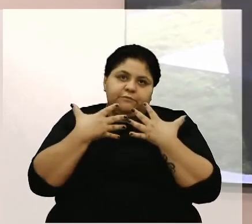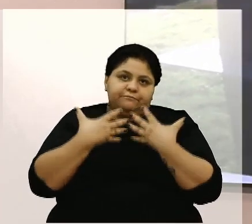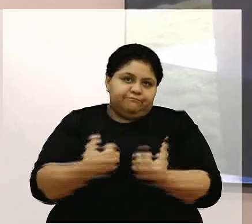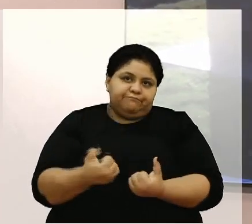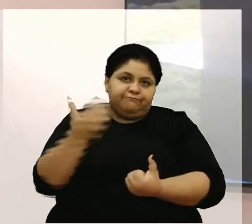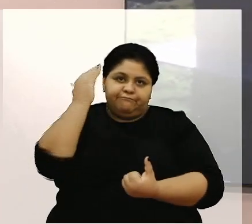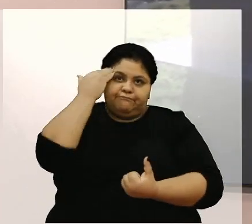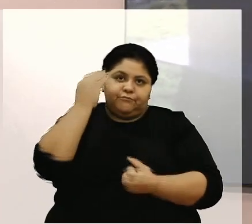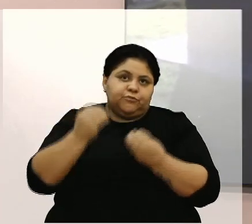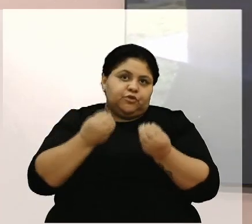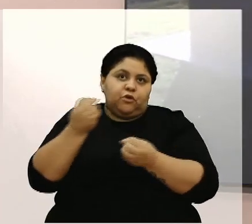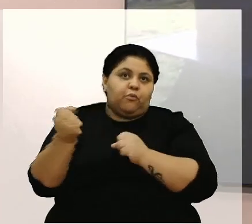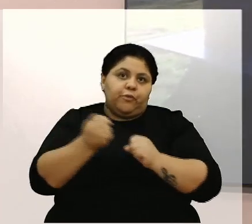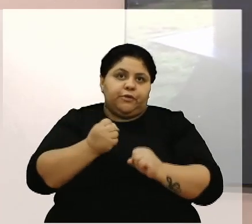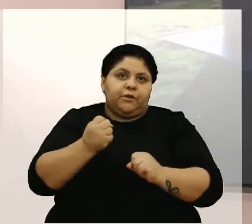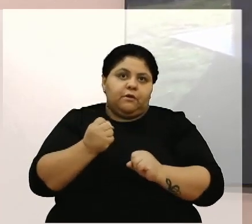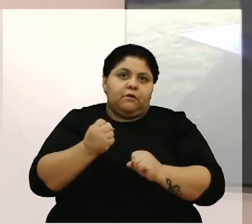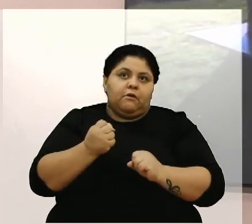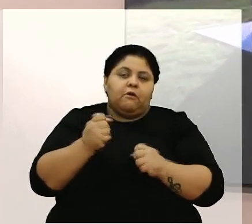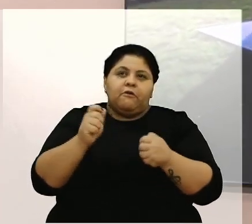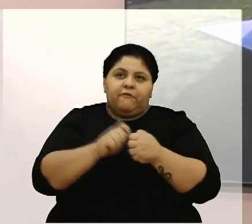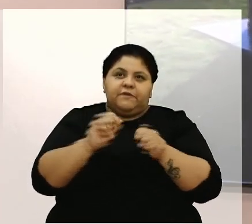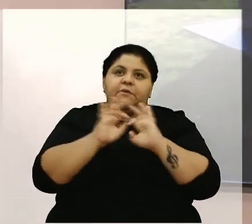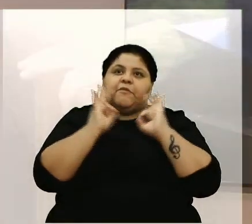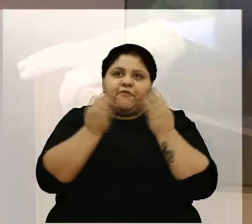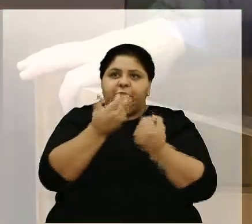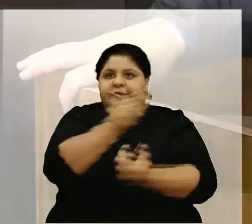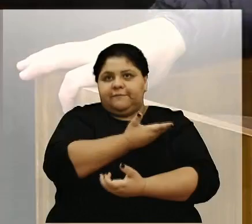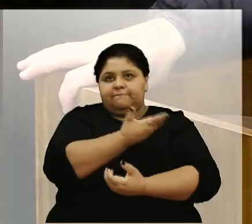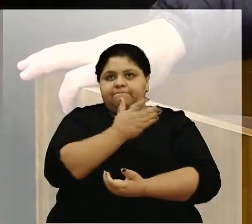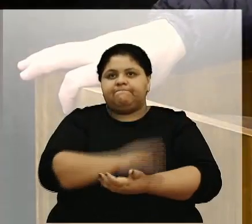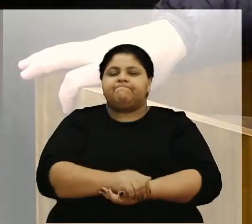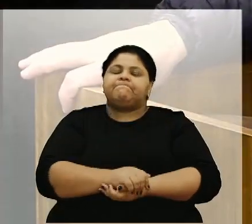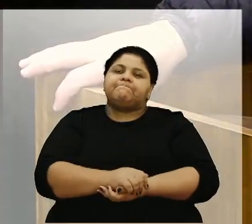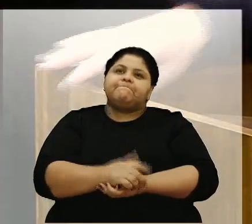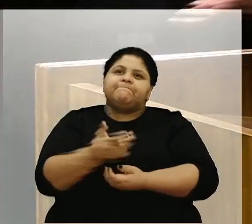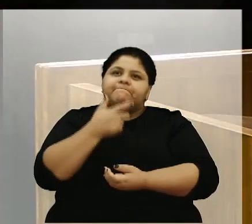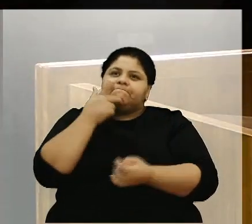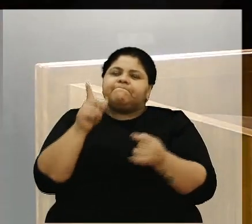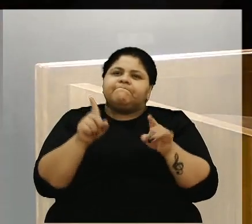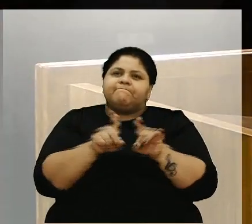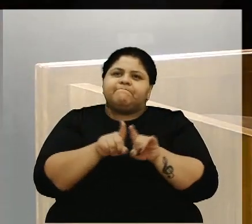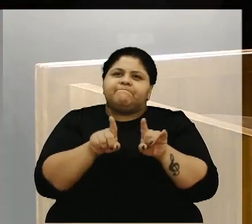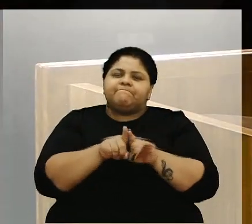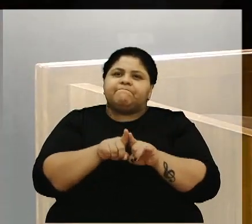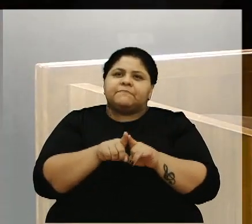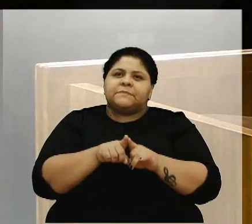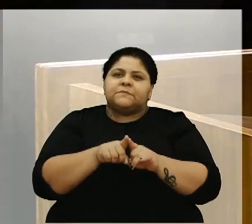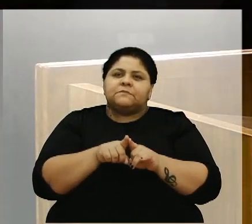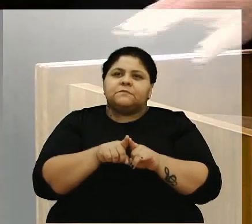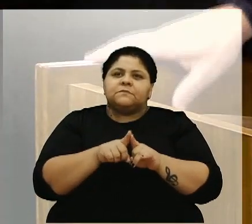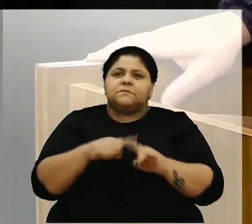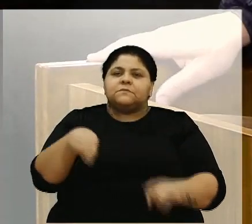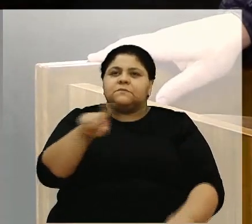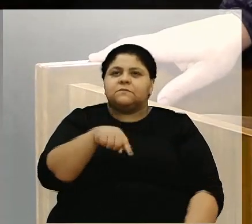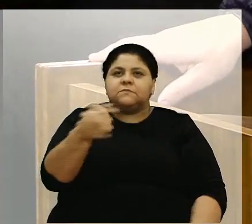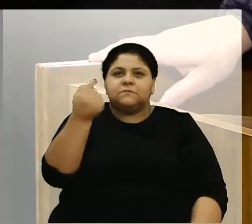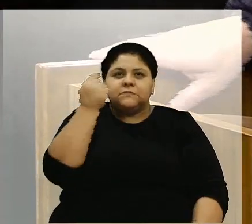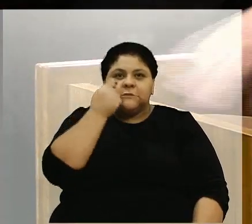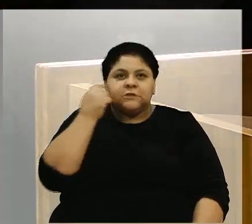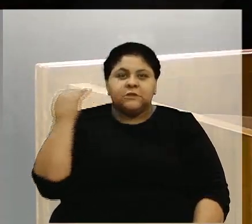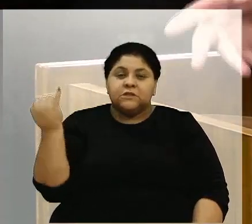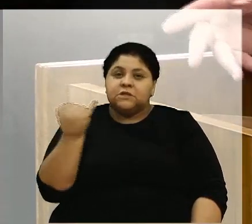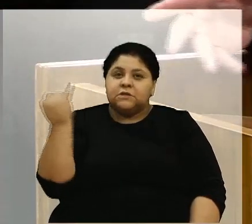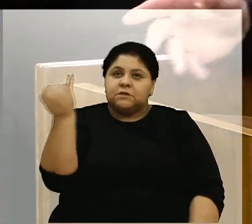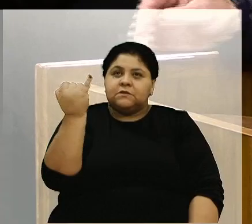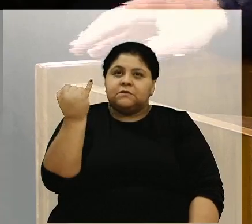sei o que o poder público pode fazer para essa família. E falando nisso, os terrenos urbanizados, a gente vê da importância